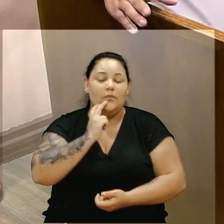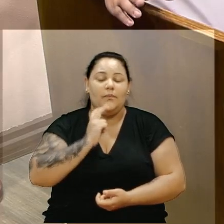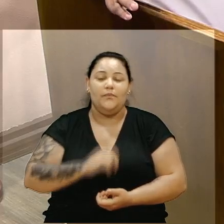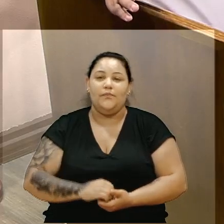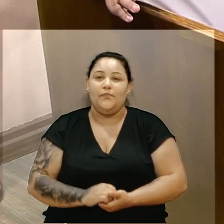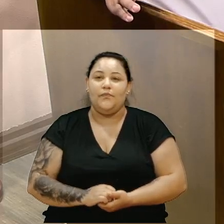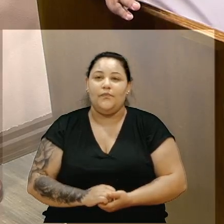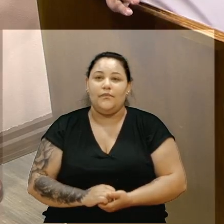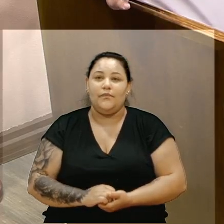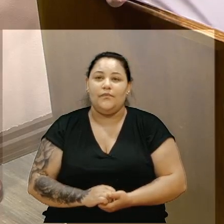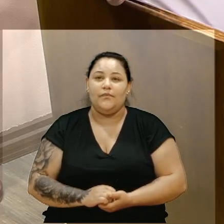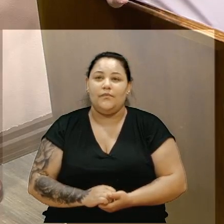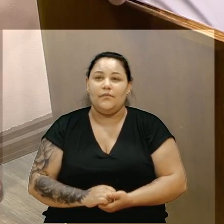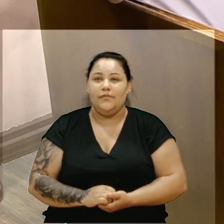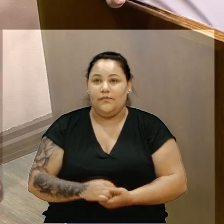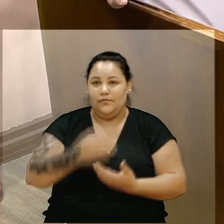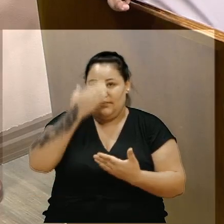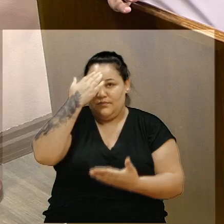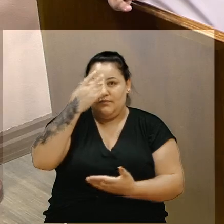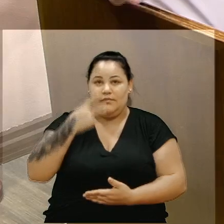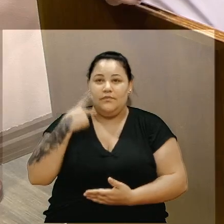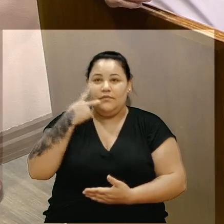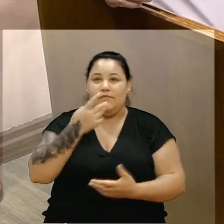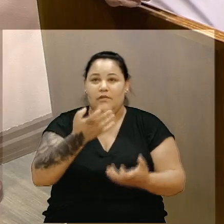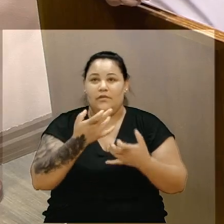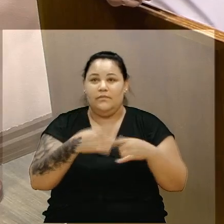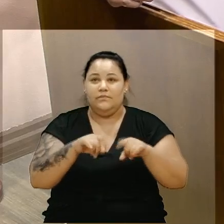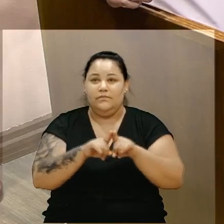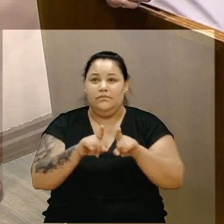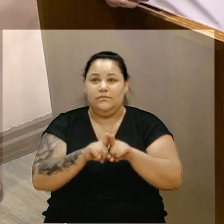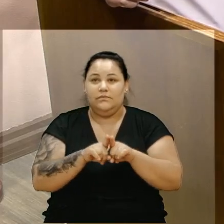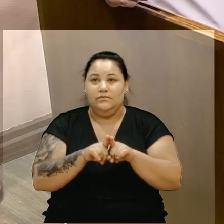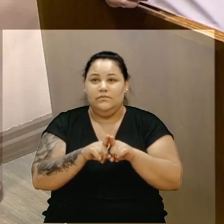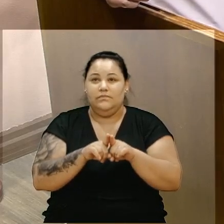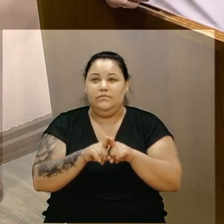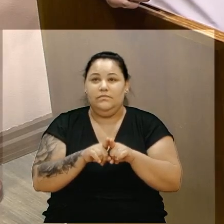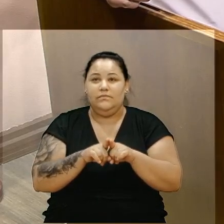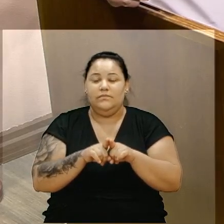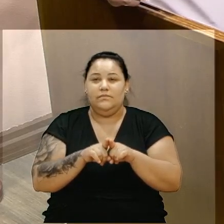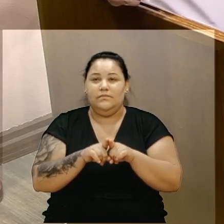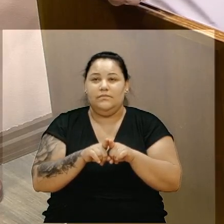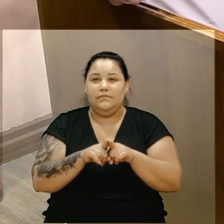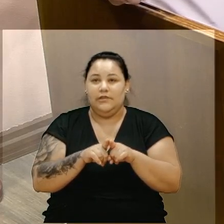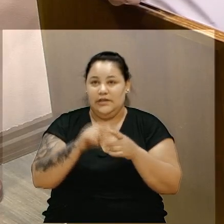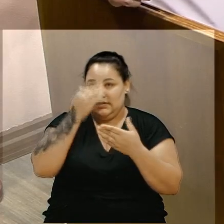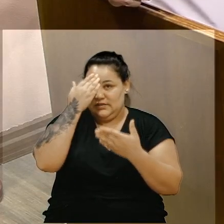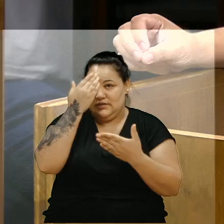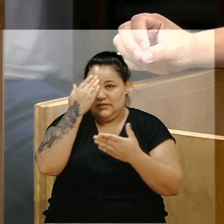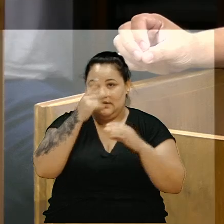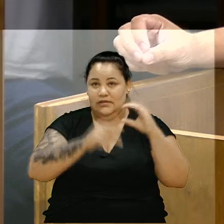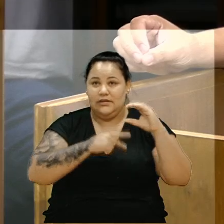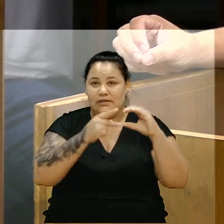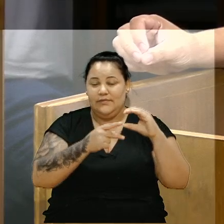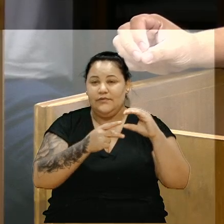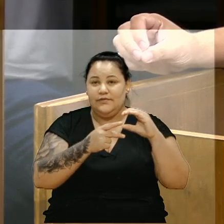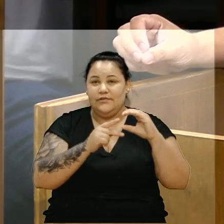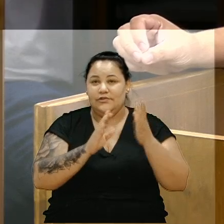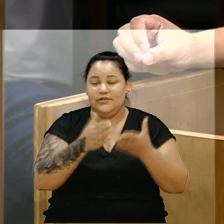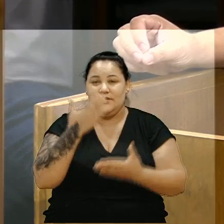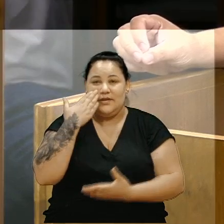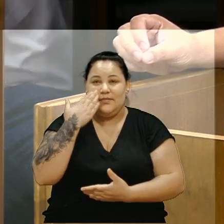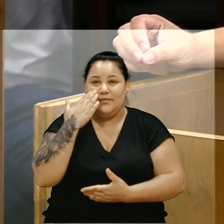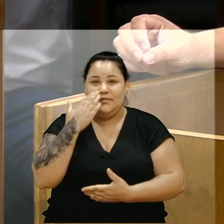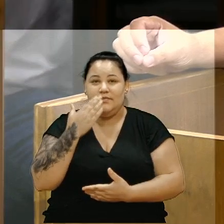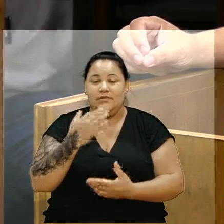isso, pessoal. Quero primeiro também agradecer, porque, como eu falei, a Câmara de Vereadores, estou sabendo aproveitar, ela é uma escola Uma parte, vereador. para